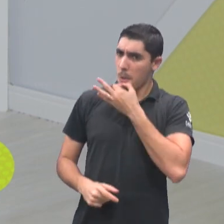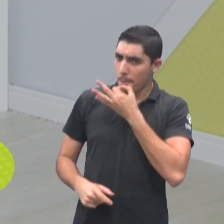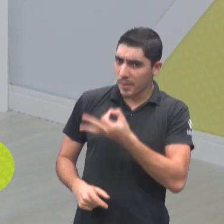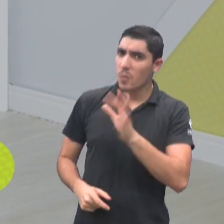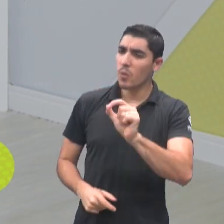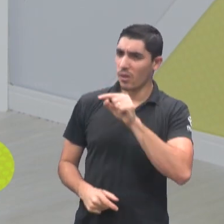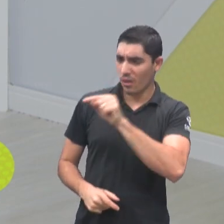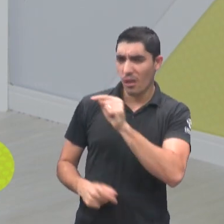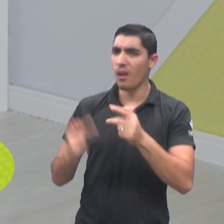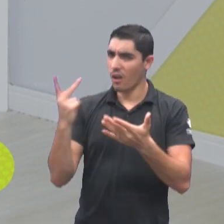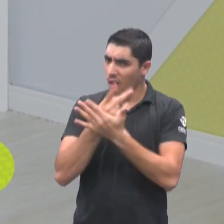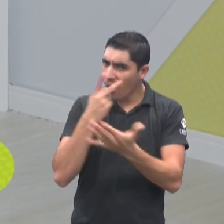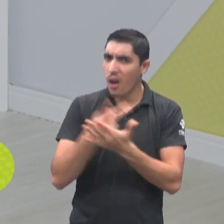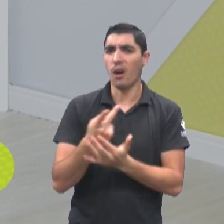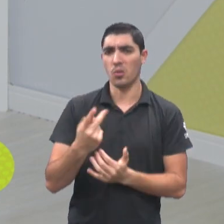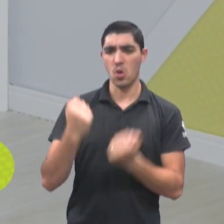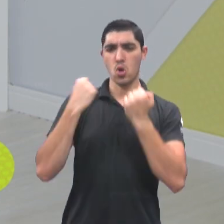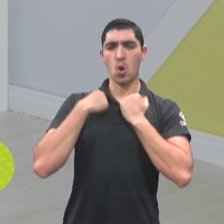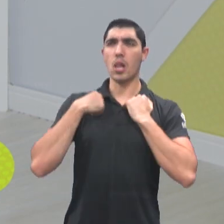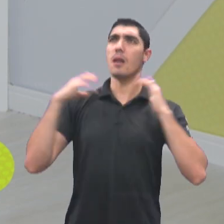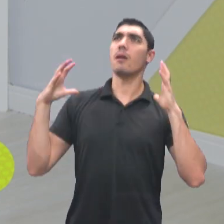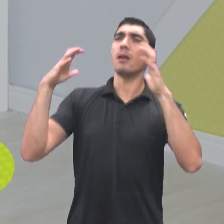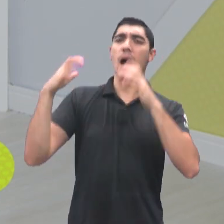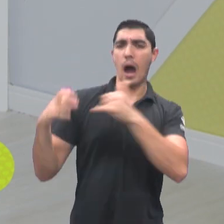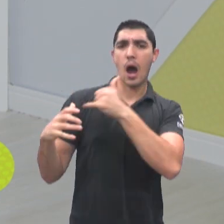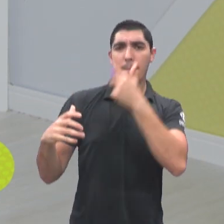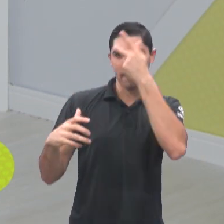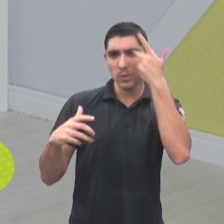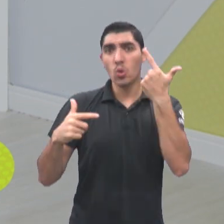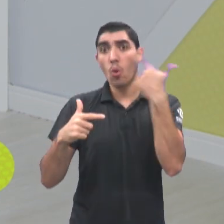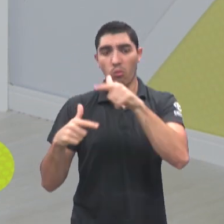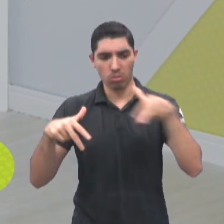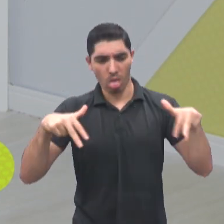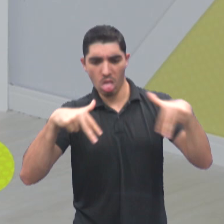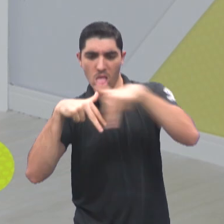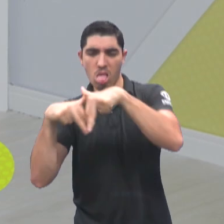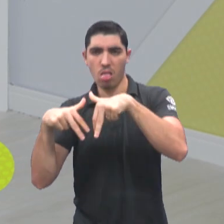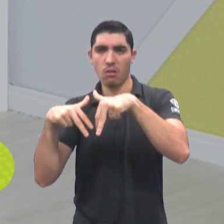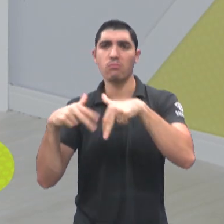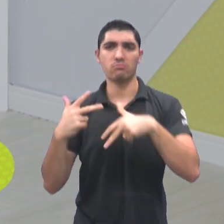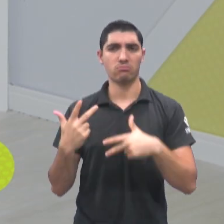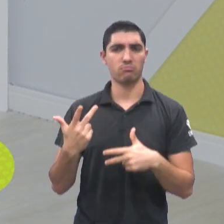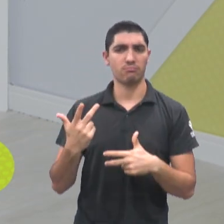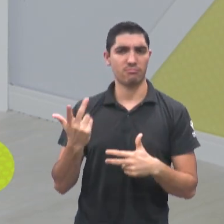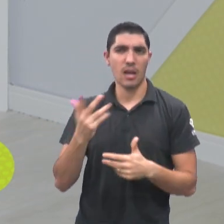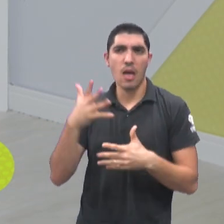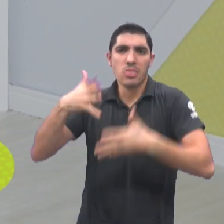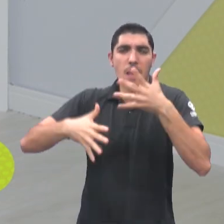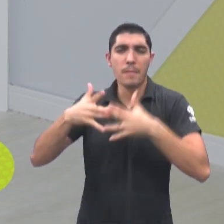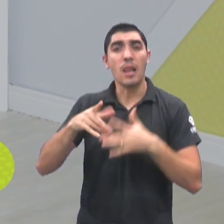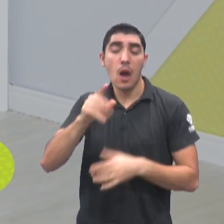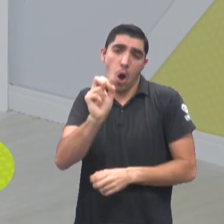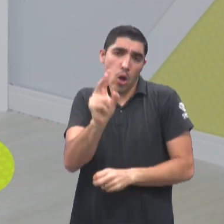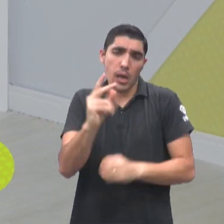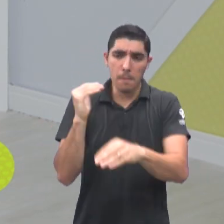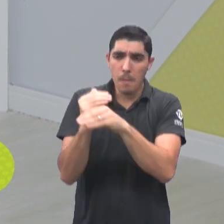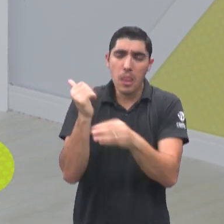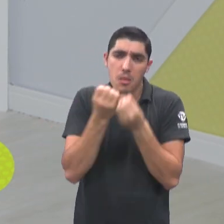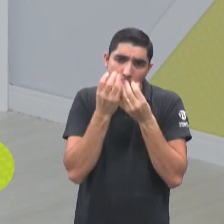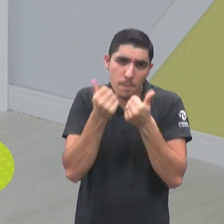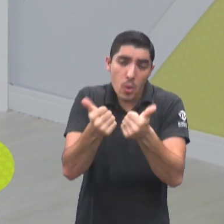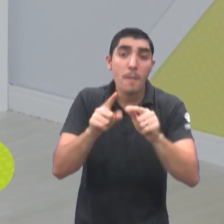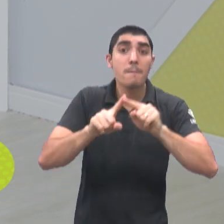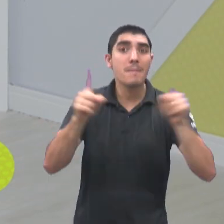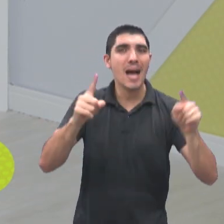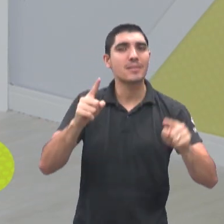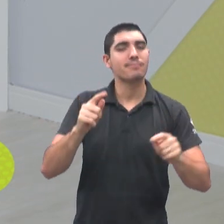Quero saber também da sua. Como eu disse, em termos de resultado, ok, baita resultado, mas fica aquele gostinho amargo devido ao São José, o